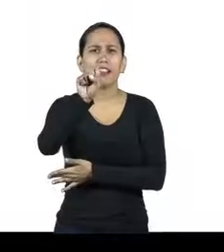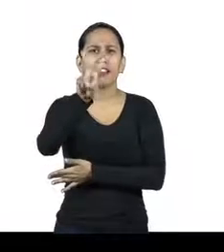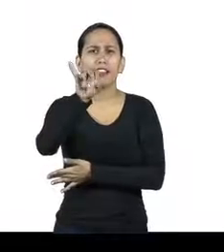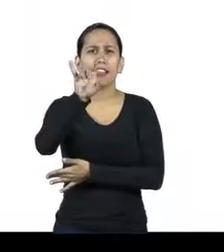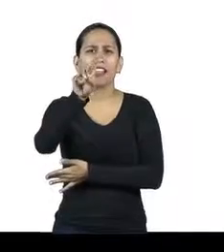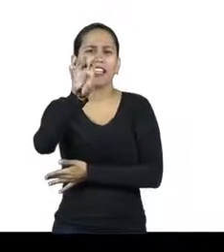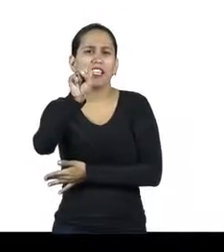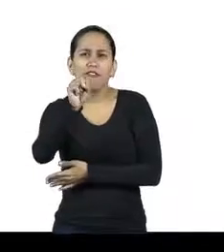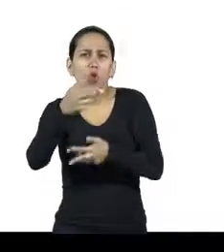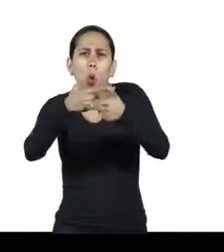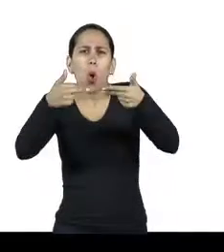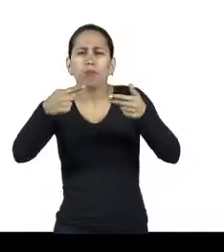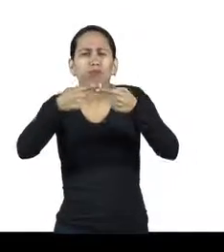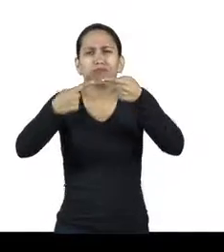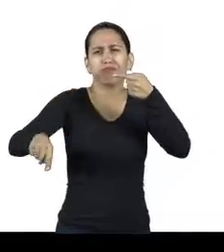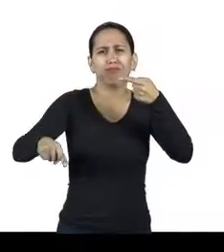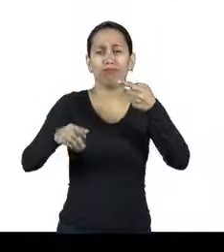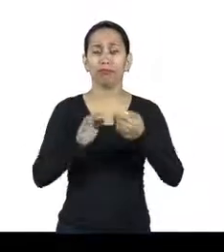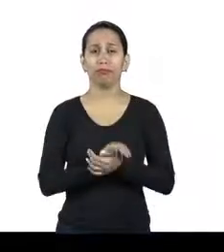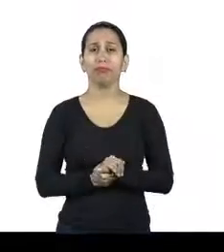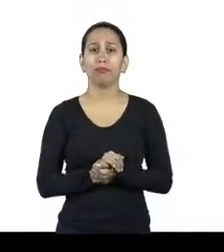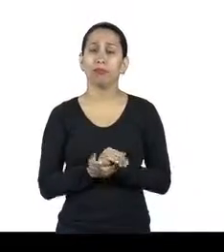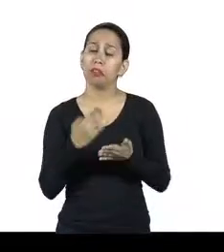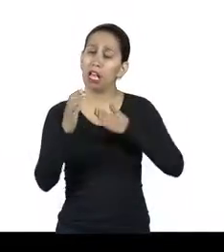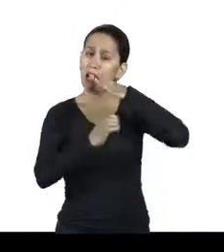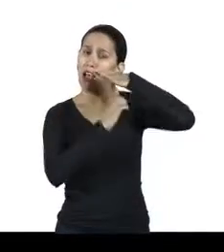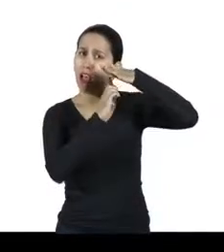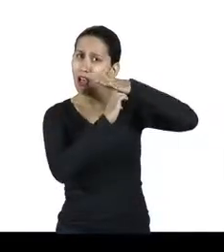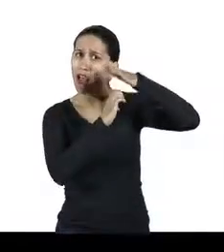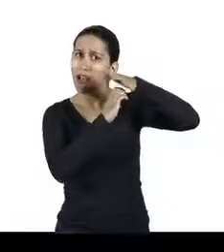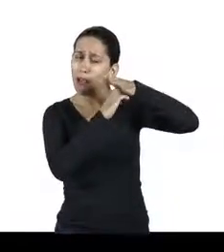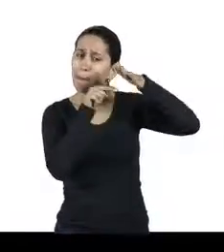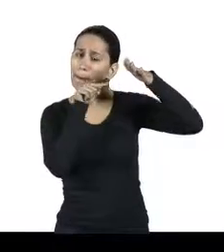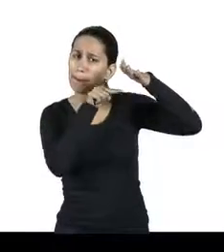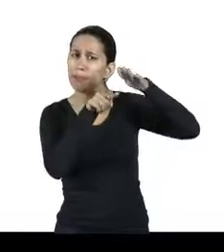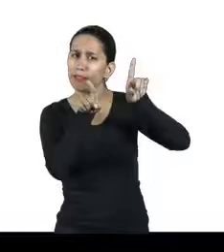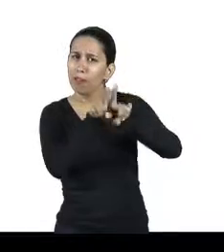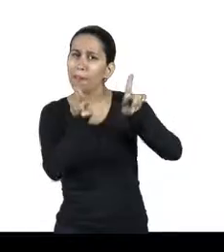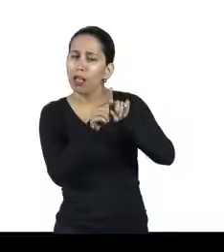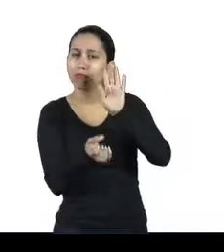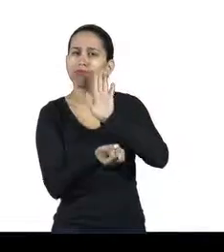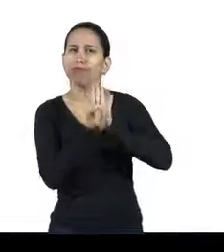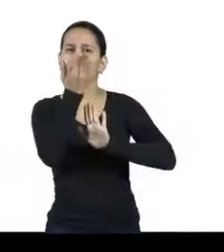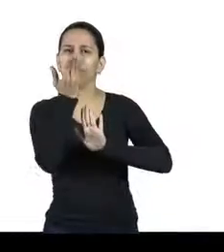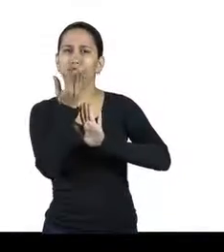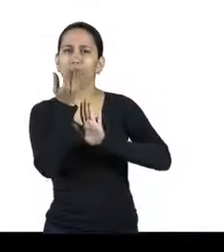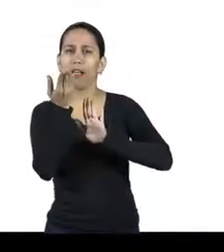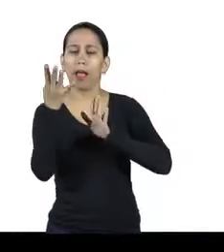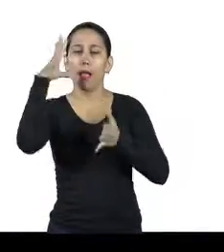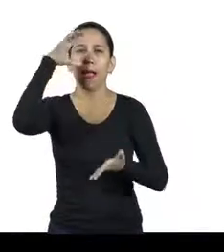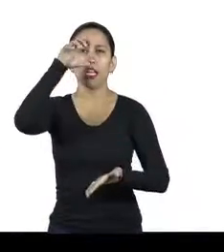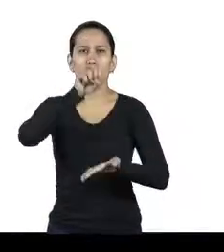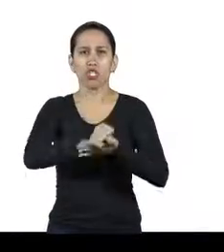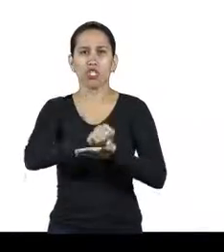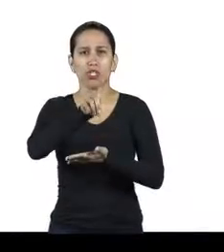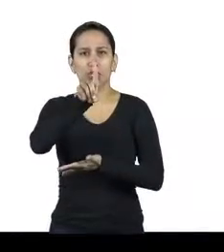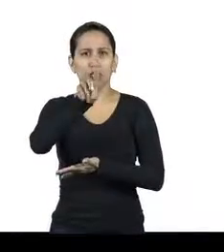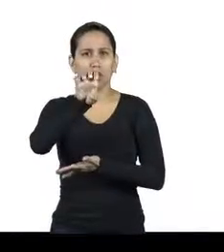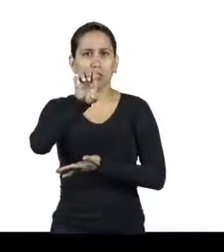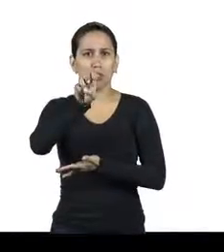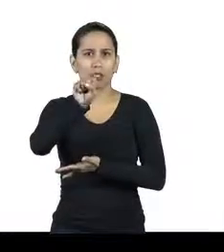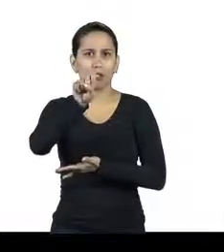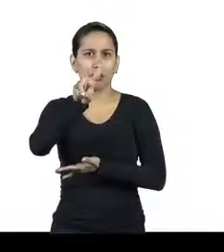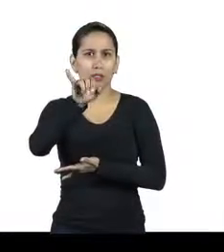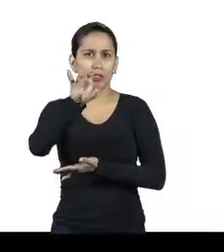todos participem dessa cruzada, as empresas podem implantar o registro de desvios, uma ferramenta fundamental para criar um ambiente